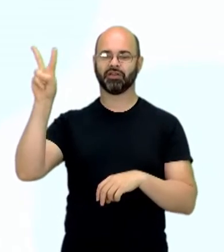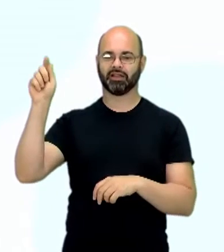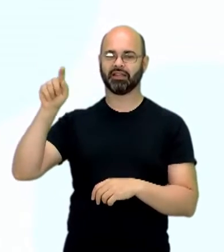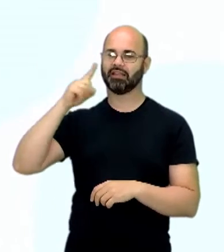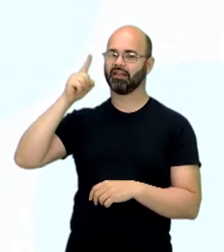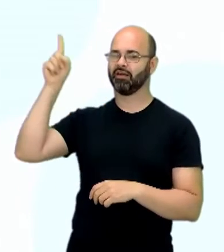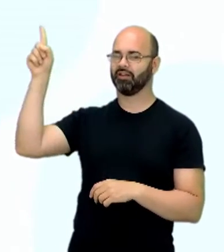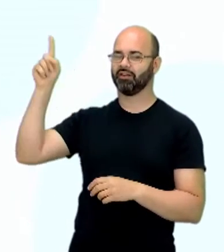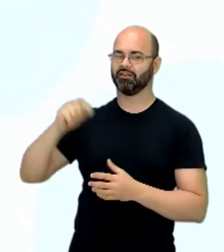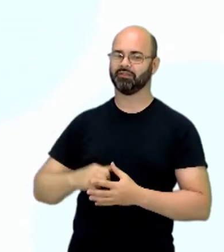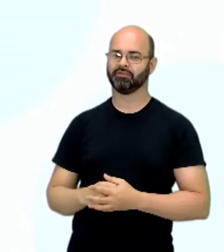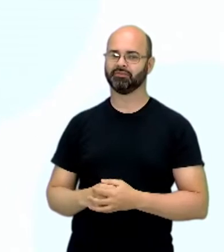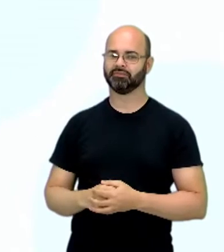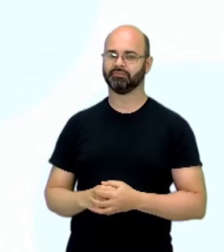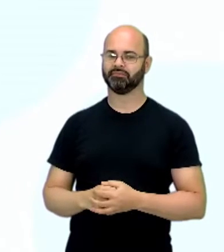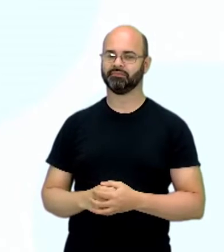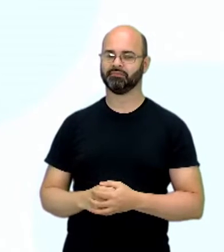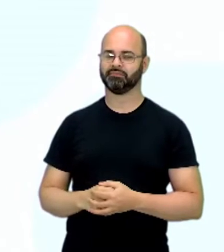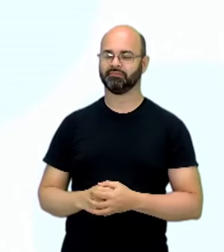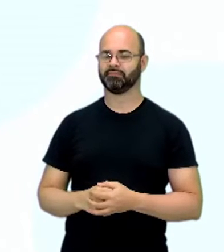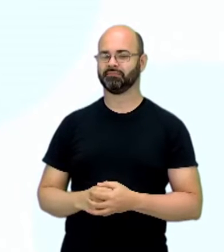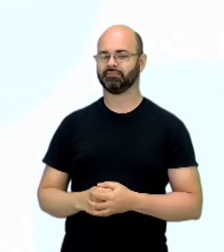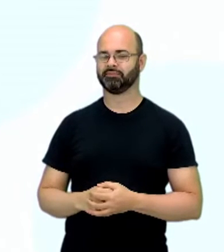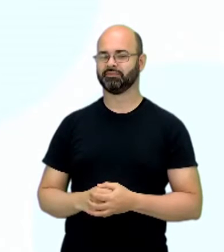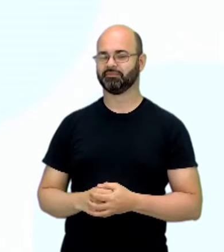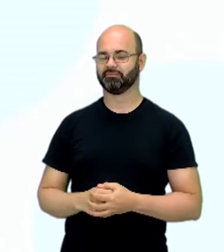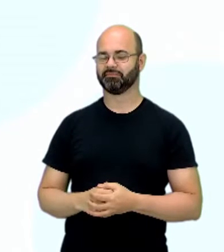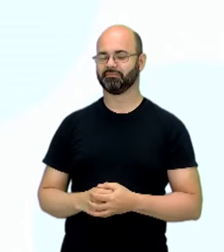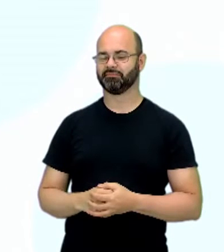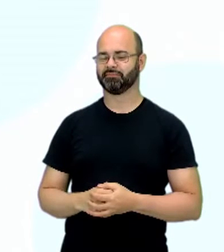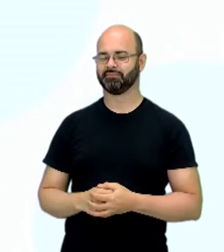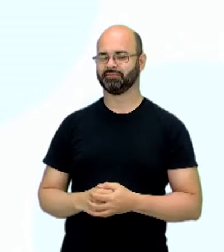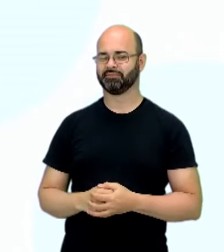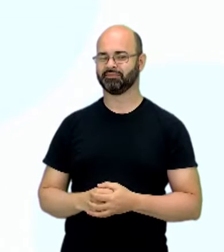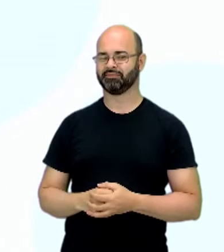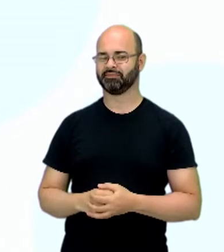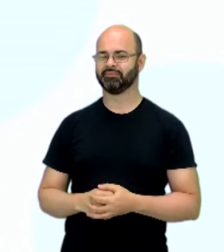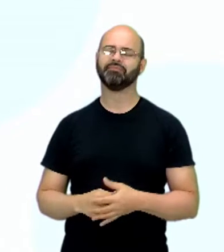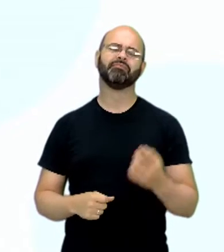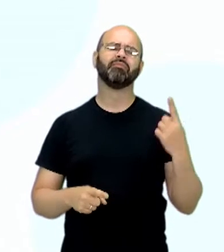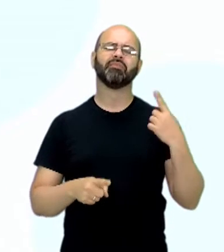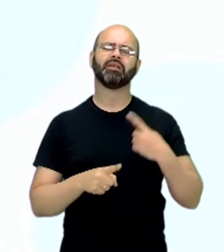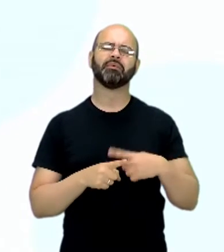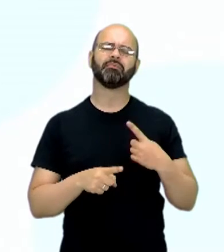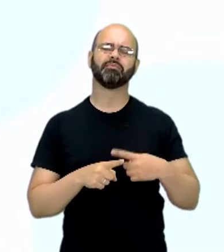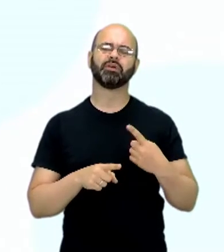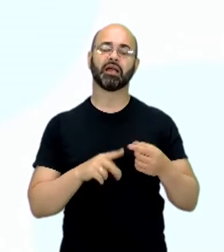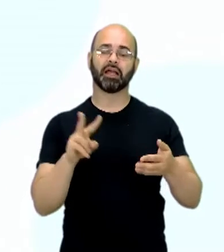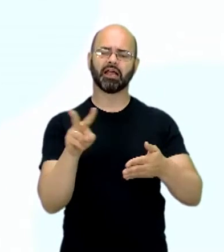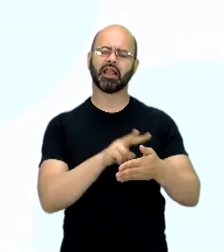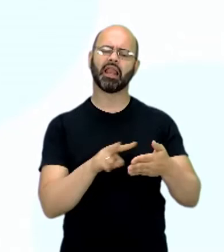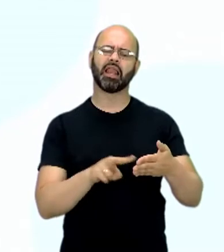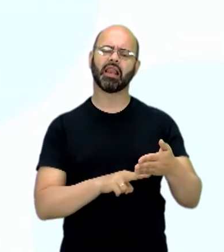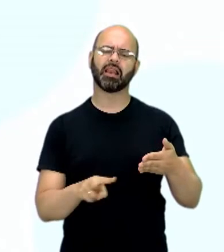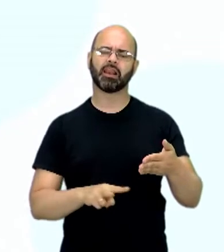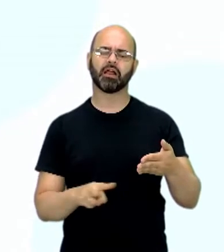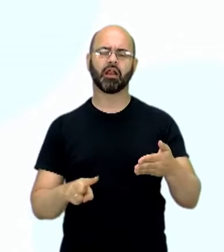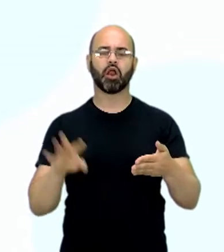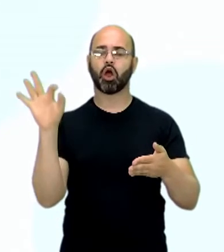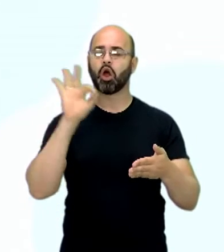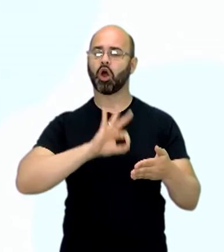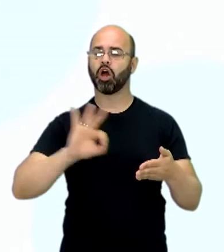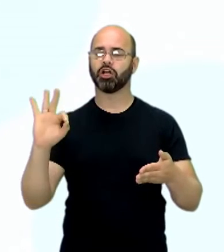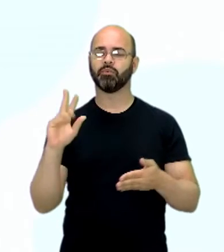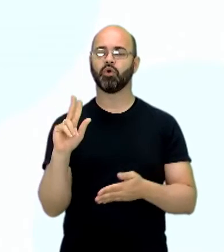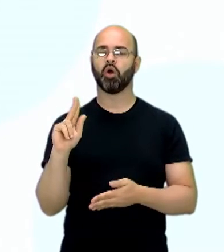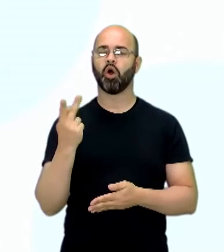é Why Reading is a Great Hobby to Have. Porque a leitura é um ótimo hobby